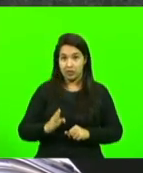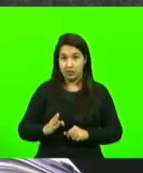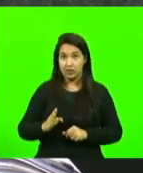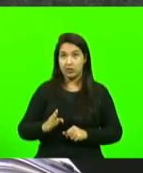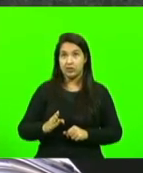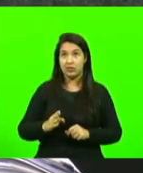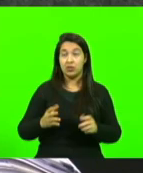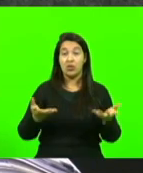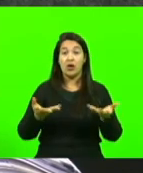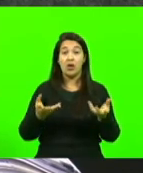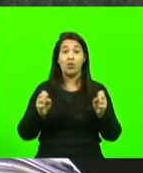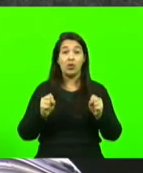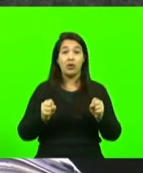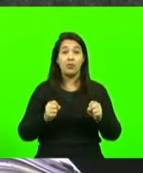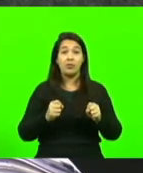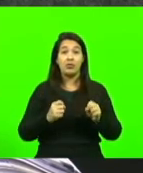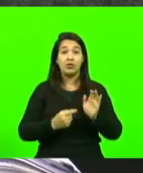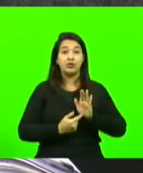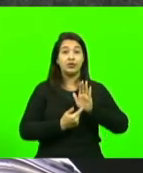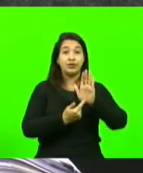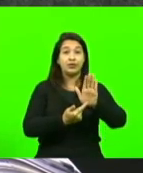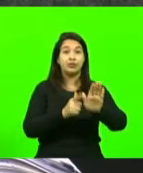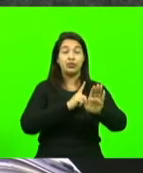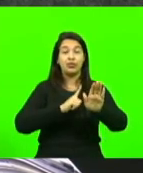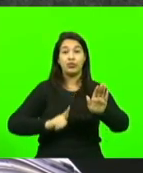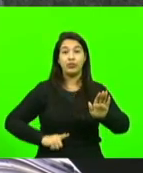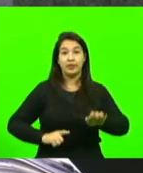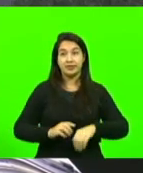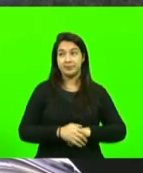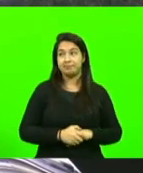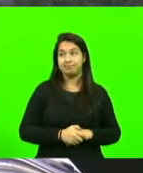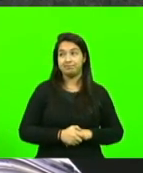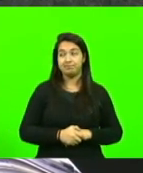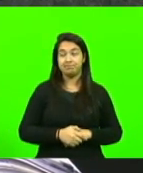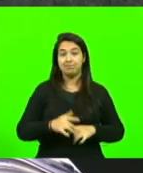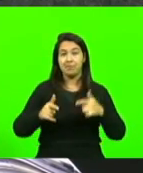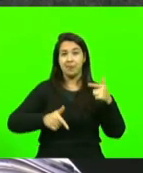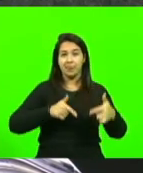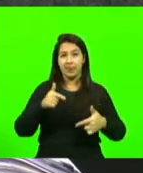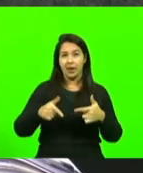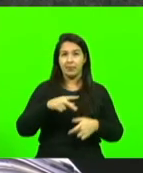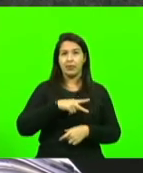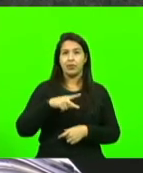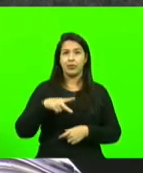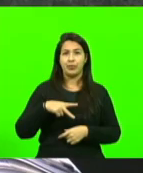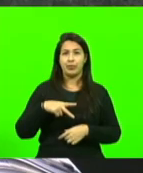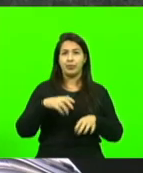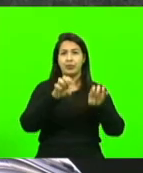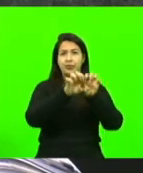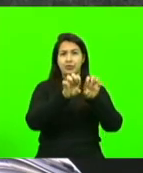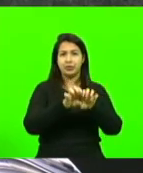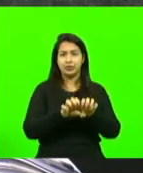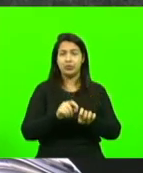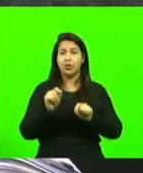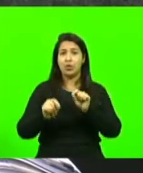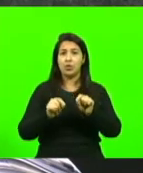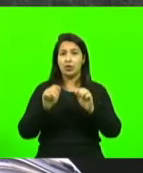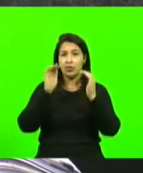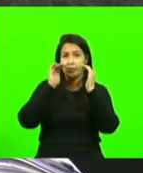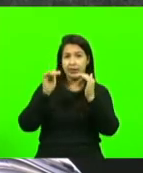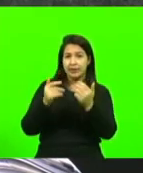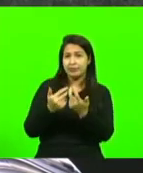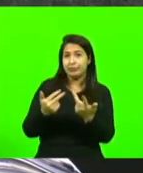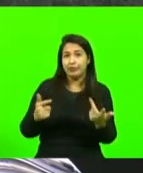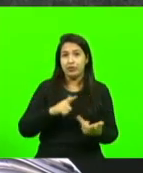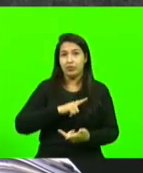indicados pelo governante de plantão o serviço público ele é estruturado para servir a vários governos com que